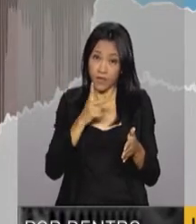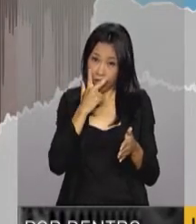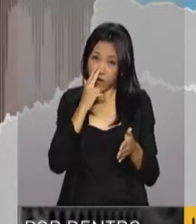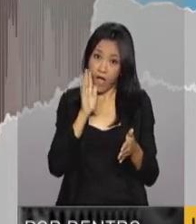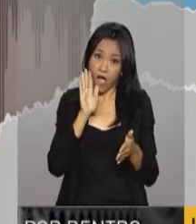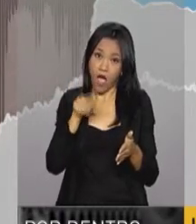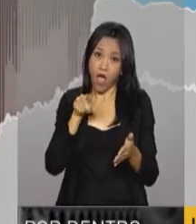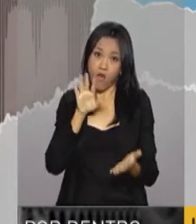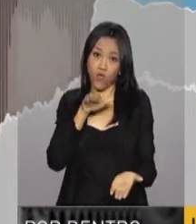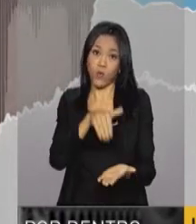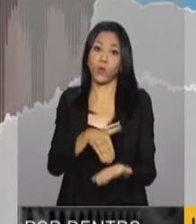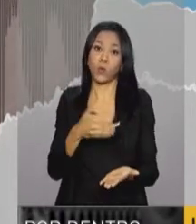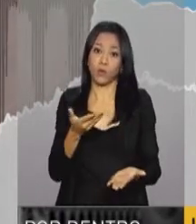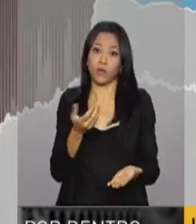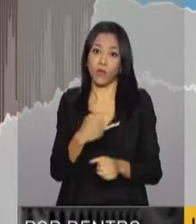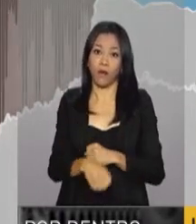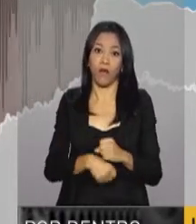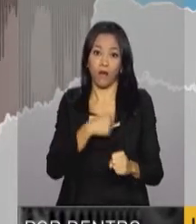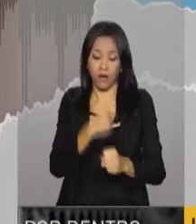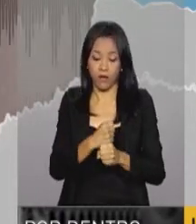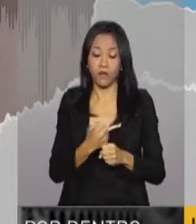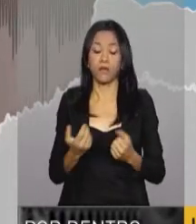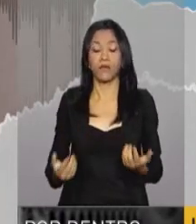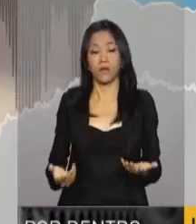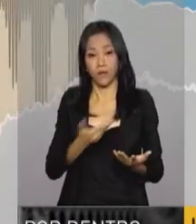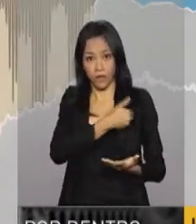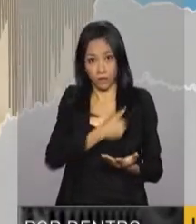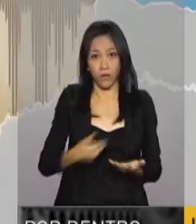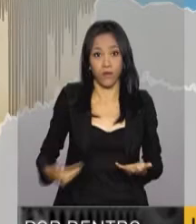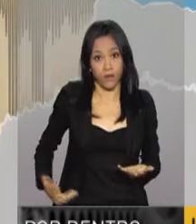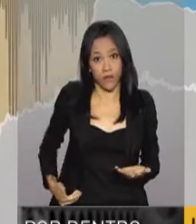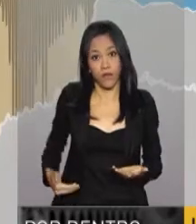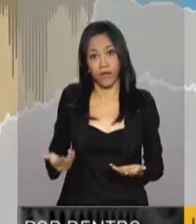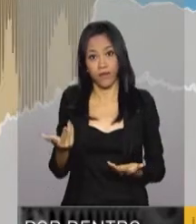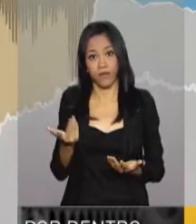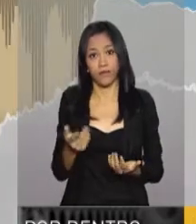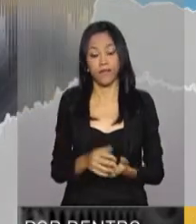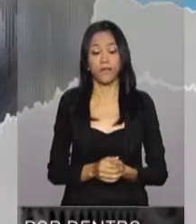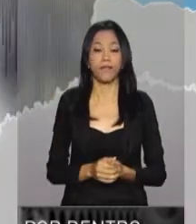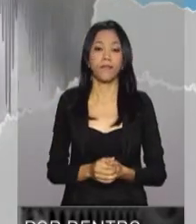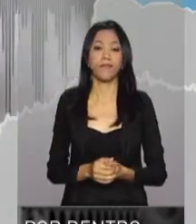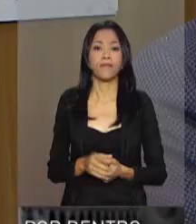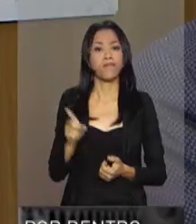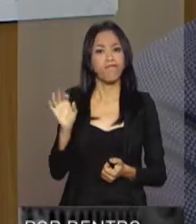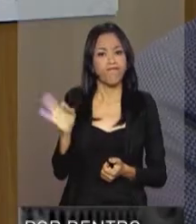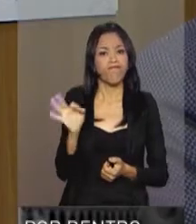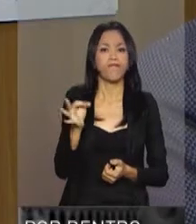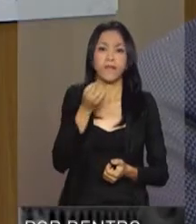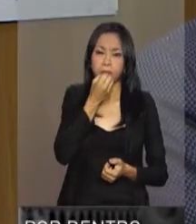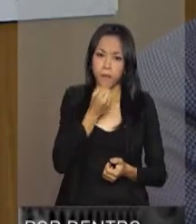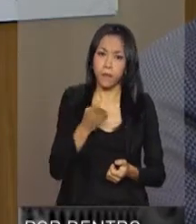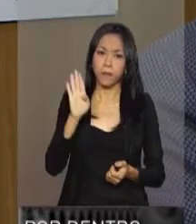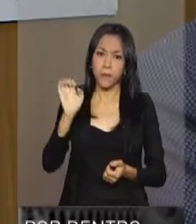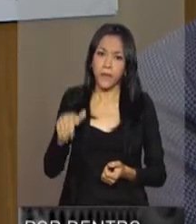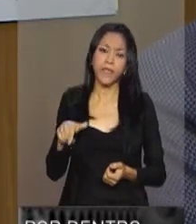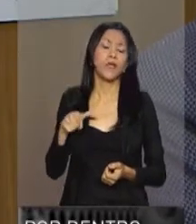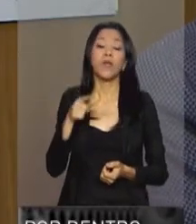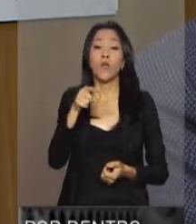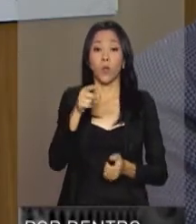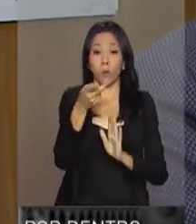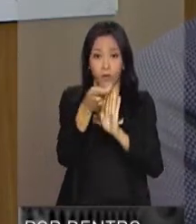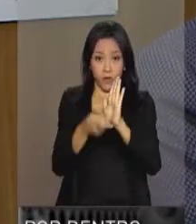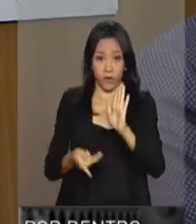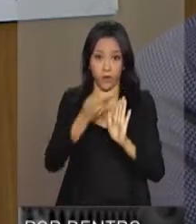do mandato e até que outro outra administração assuma então você citou muito bem um dos maiores projetos que o governo federal